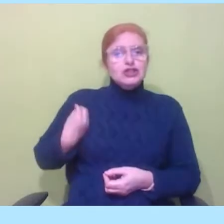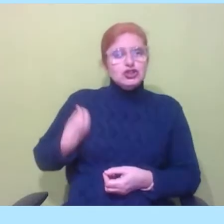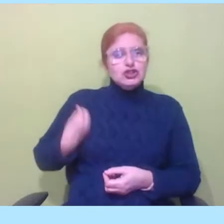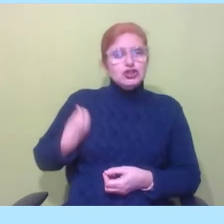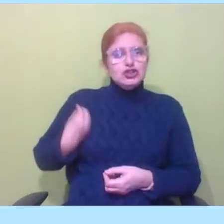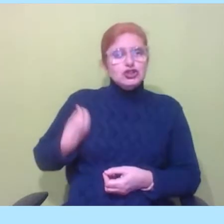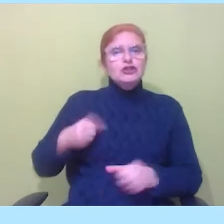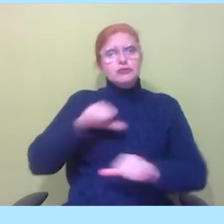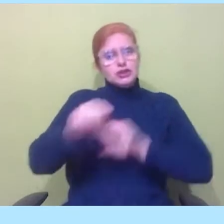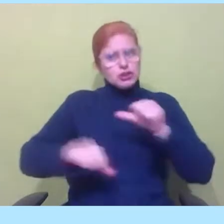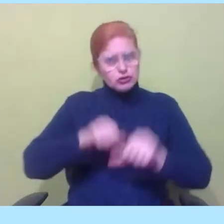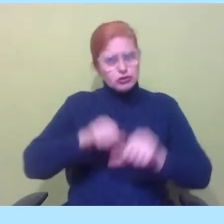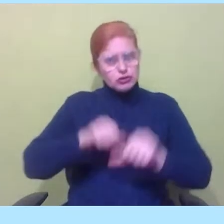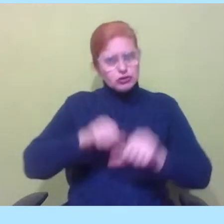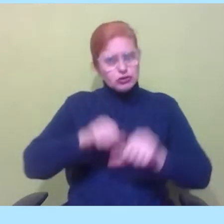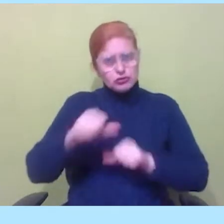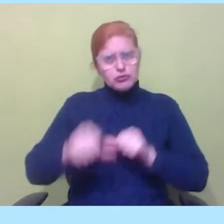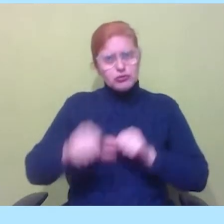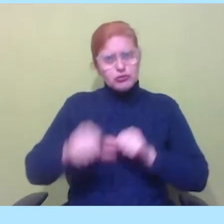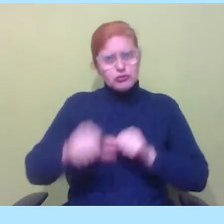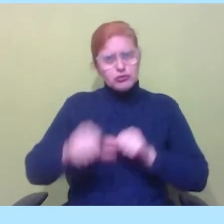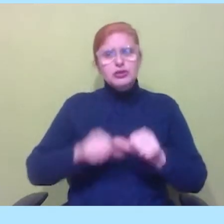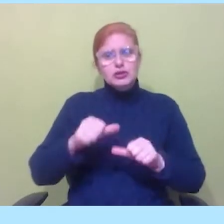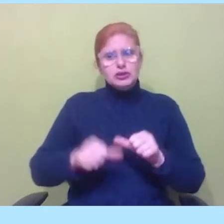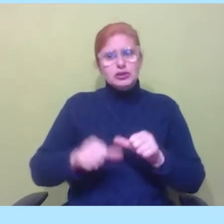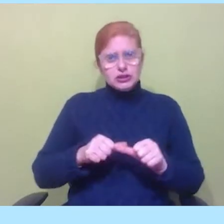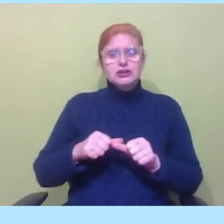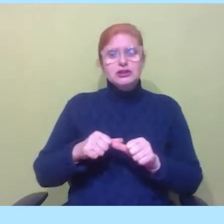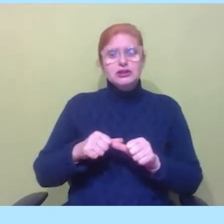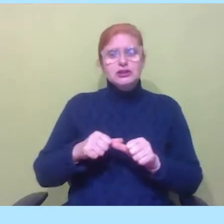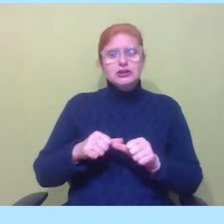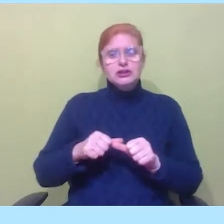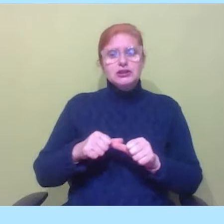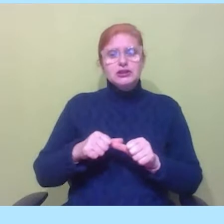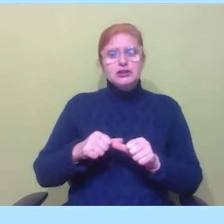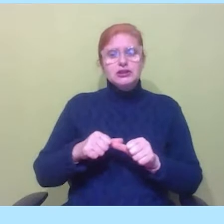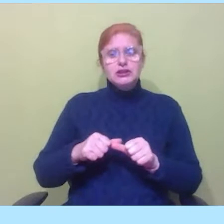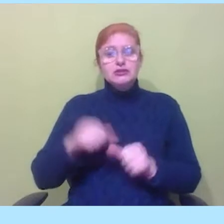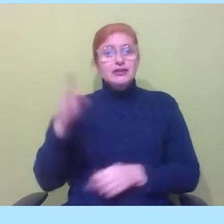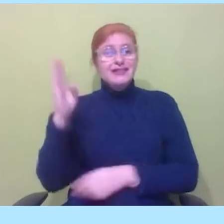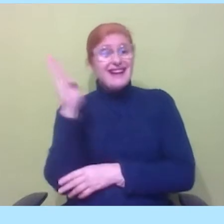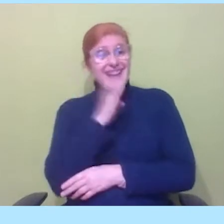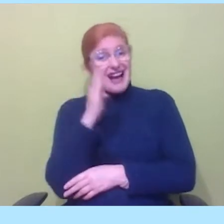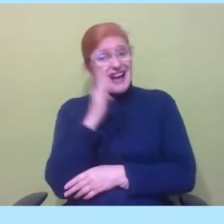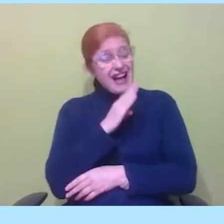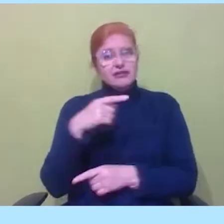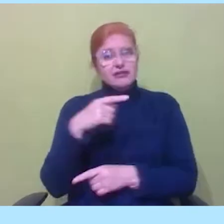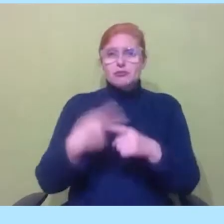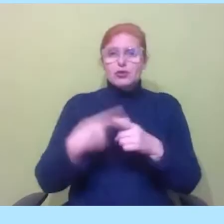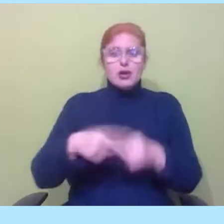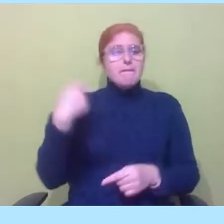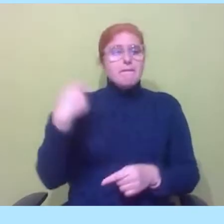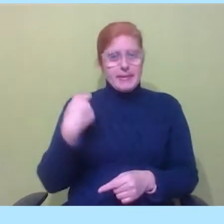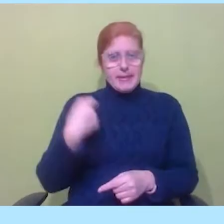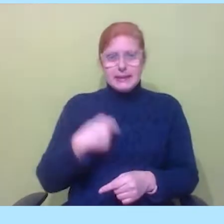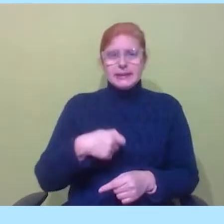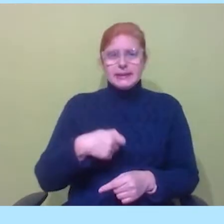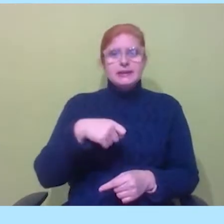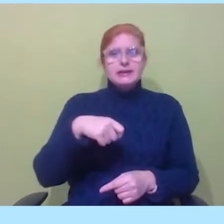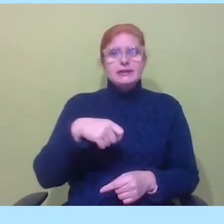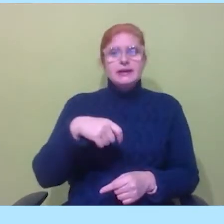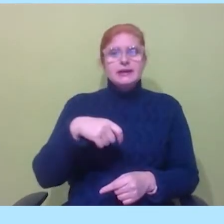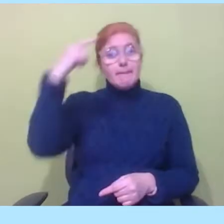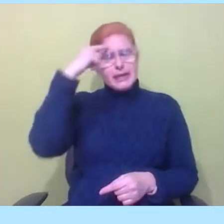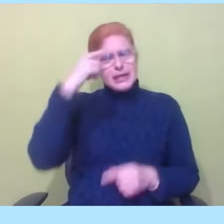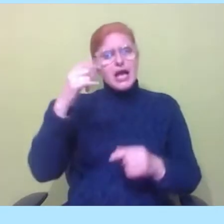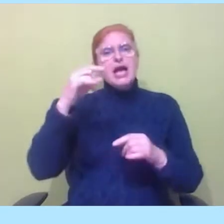gente precisa partir de uma radicalidade mesmo, né? De pensar estratégias, pensar práticas, de